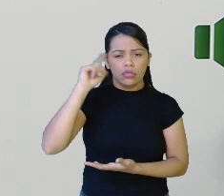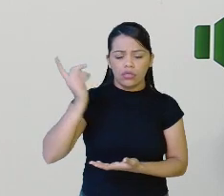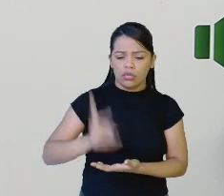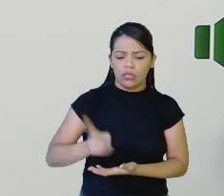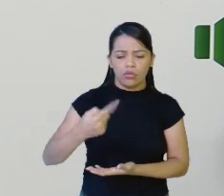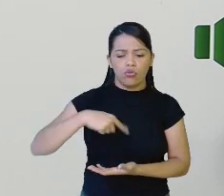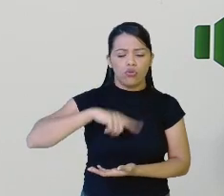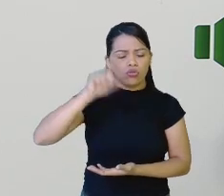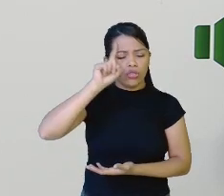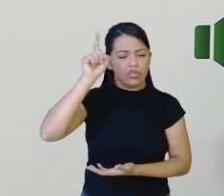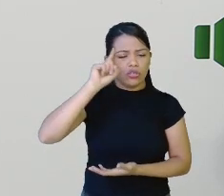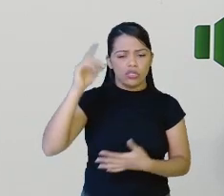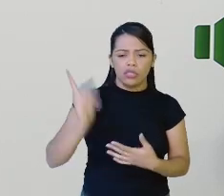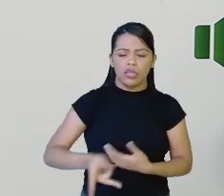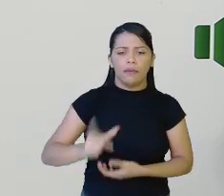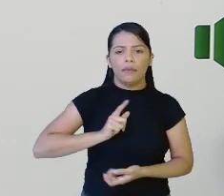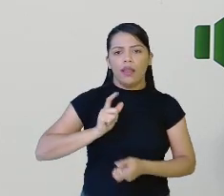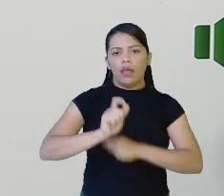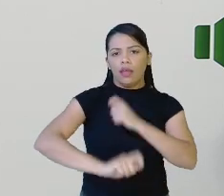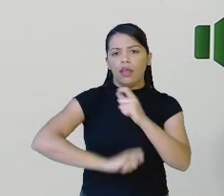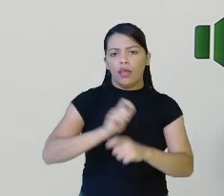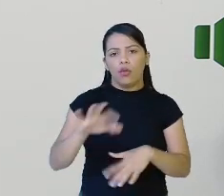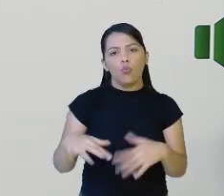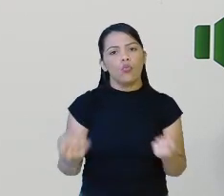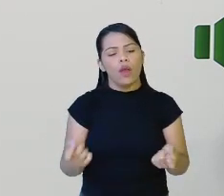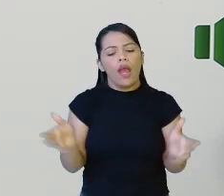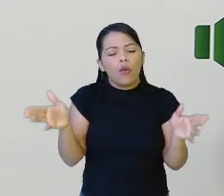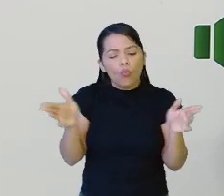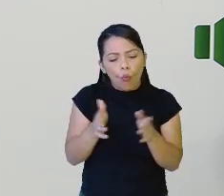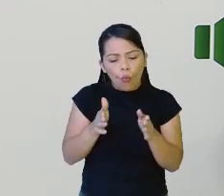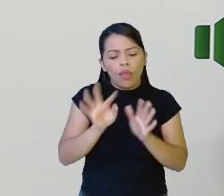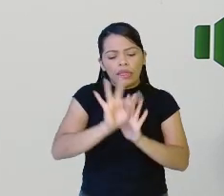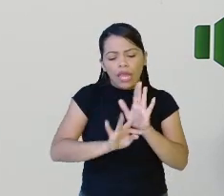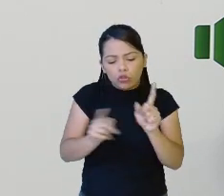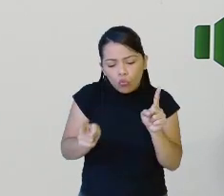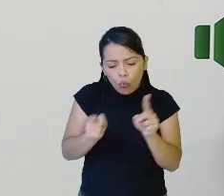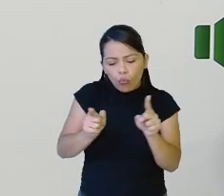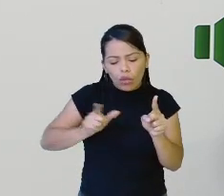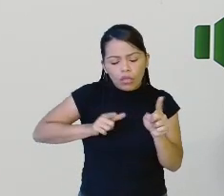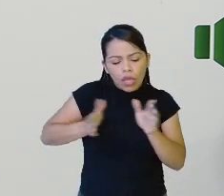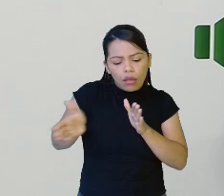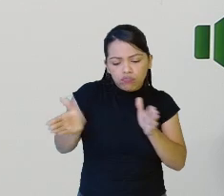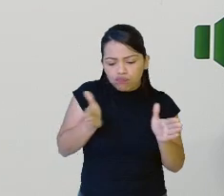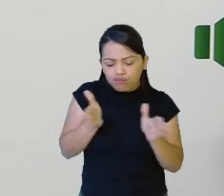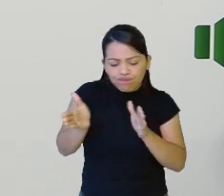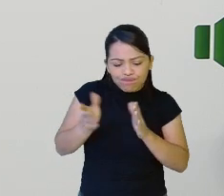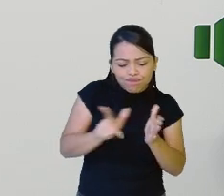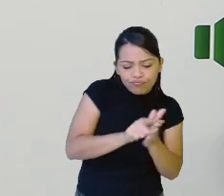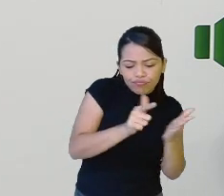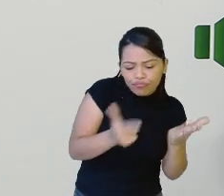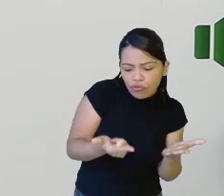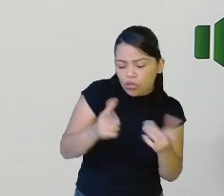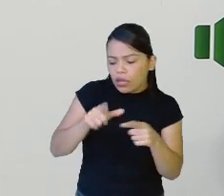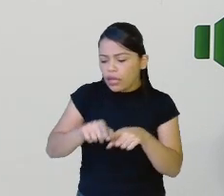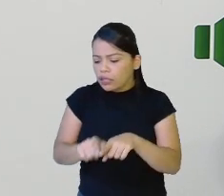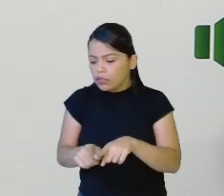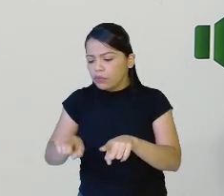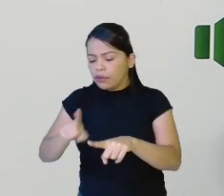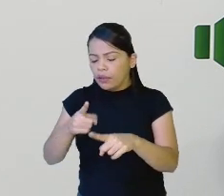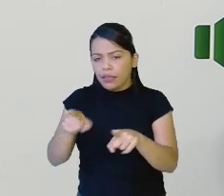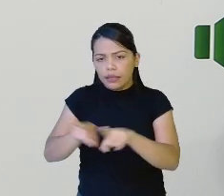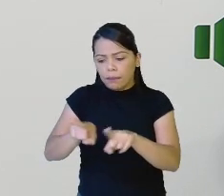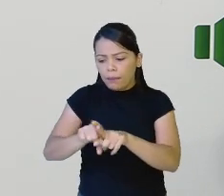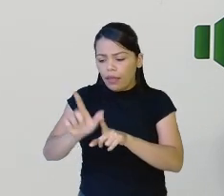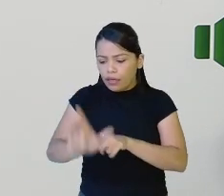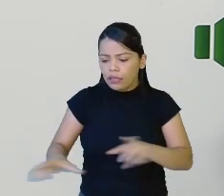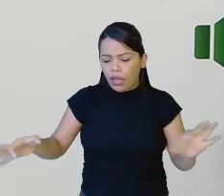nosso cotidiano. Então, aqui também falou que é breve, né? E está entre o jornalismo e a literatura, está ali naquele